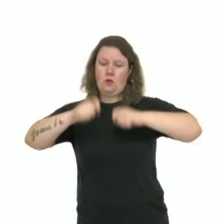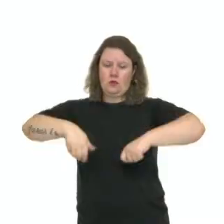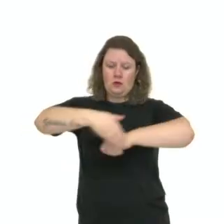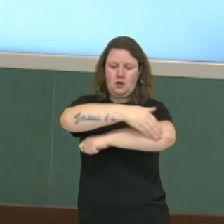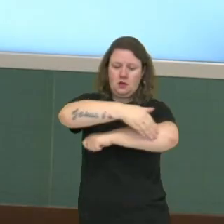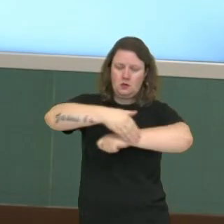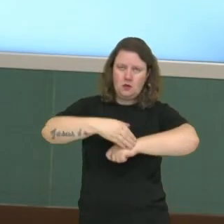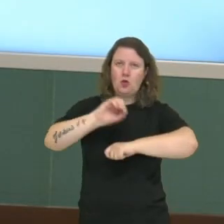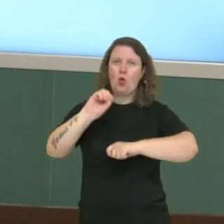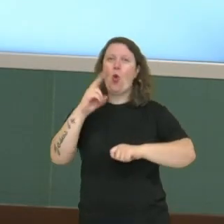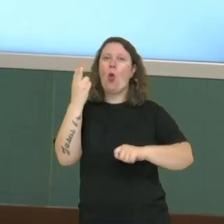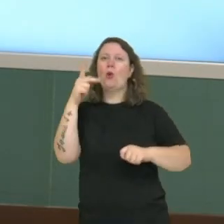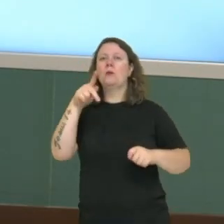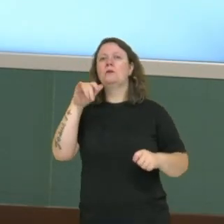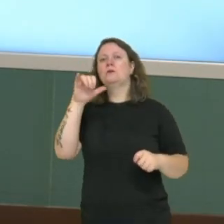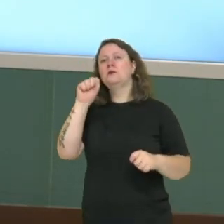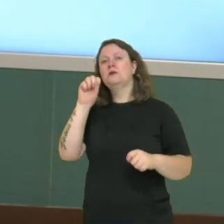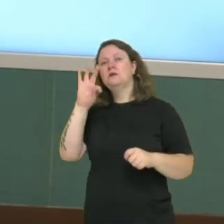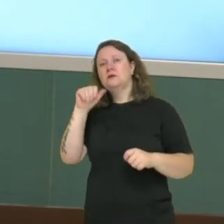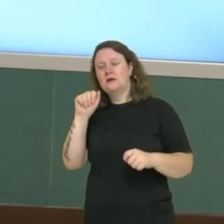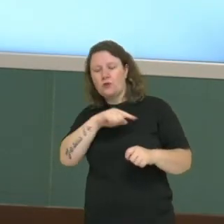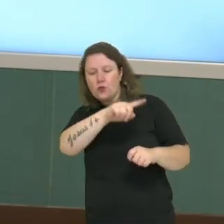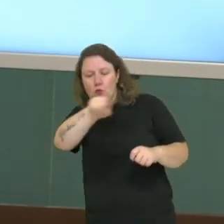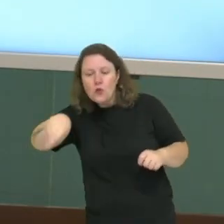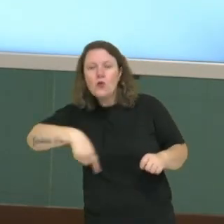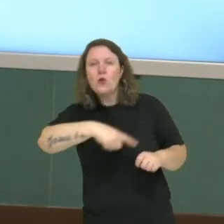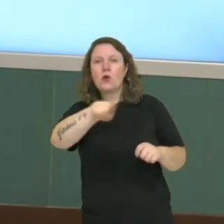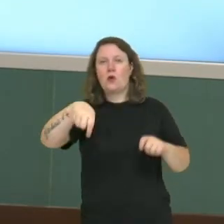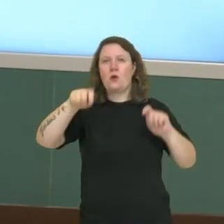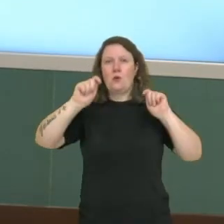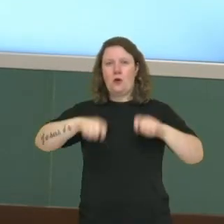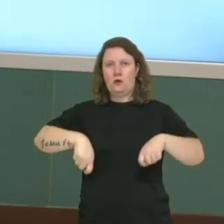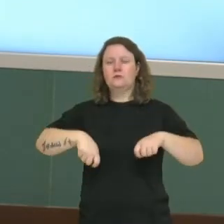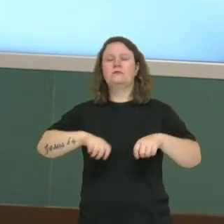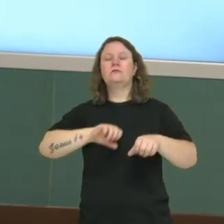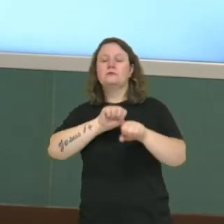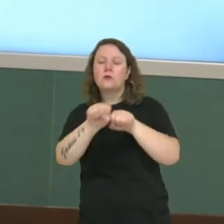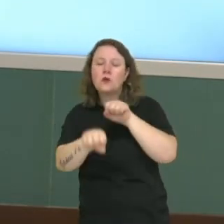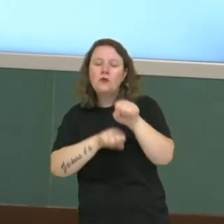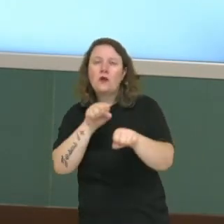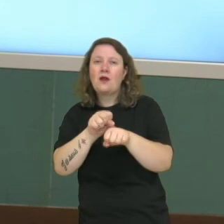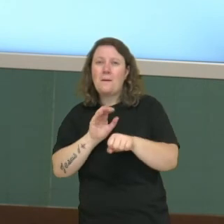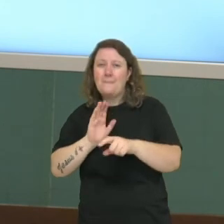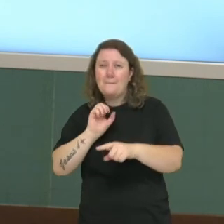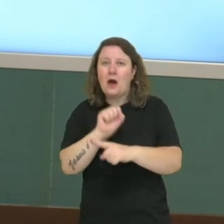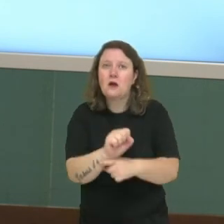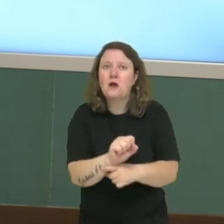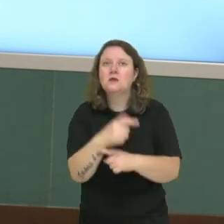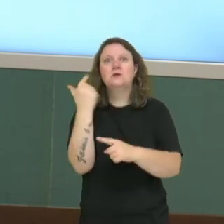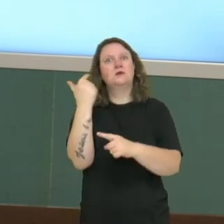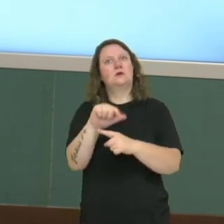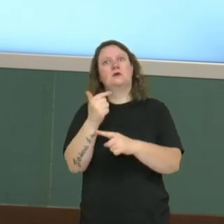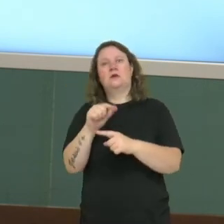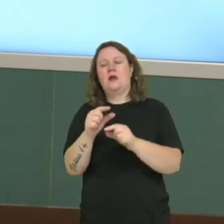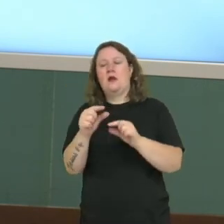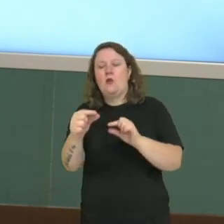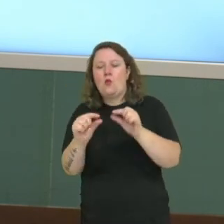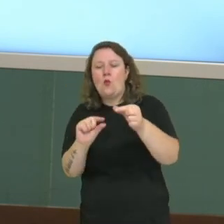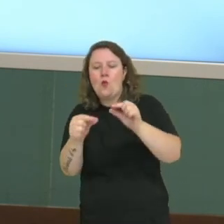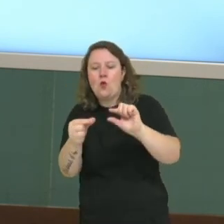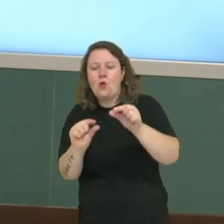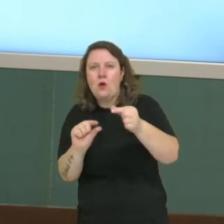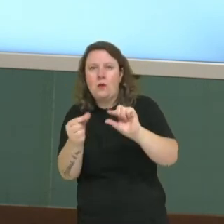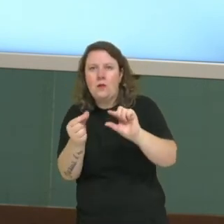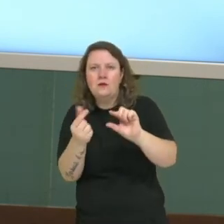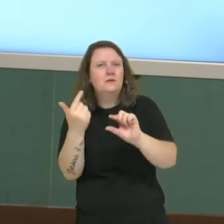ou de pista. As bicicletas de pista, elas não têm freio, não têm marchas, diferente daquelas de